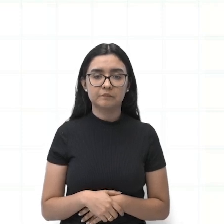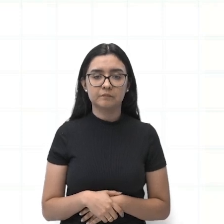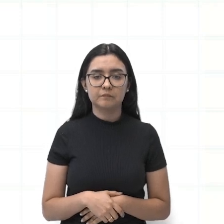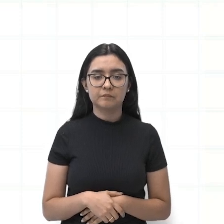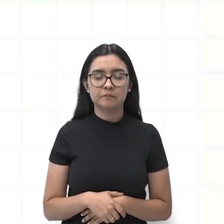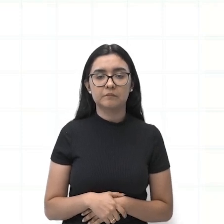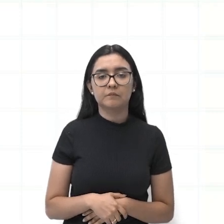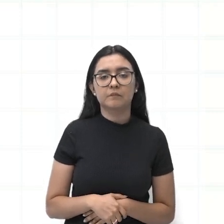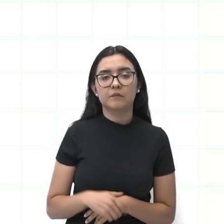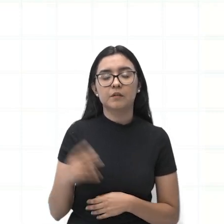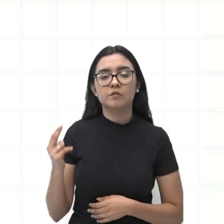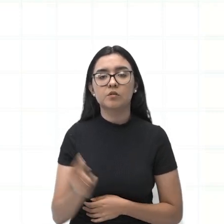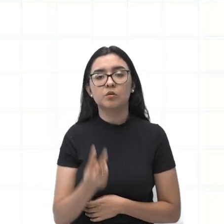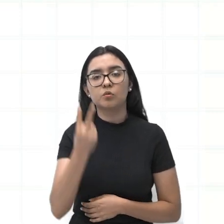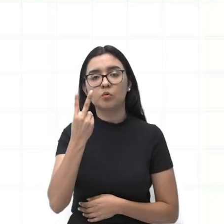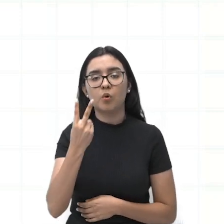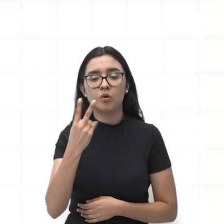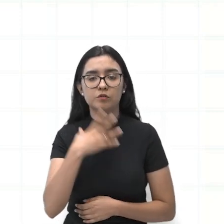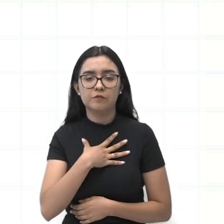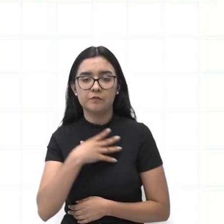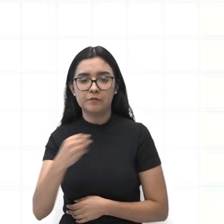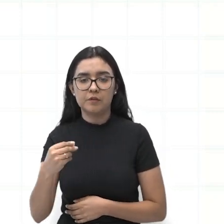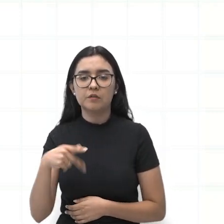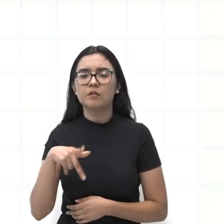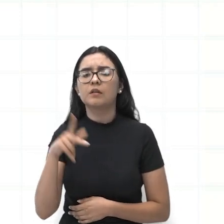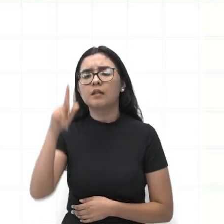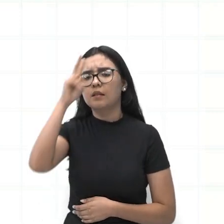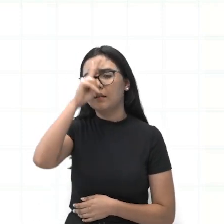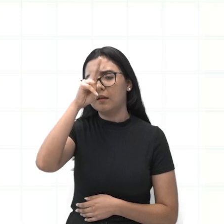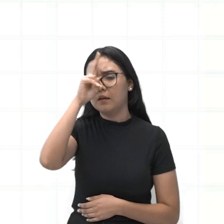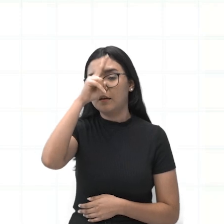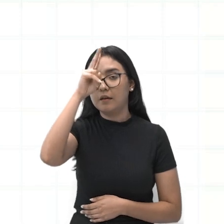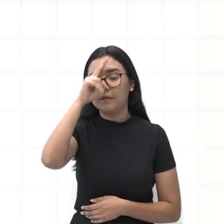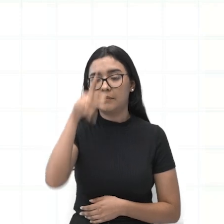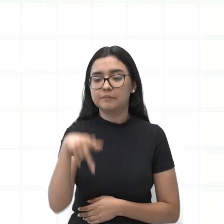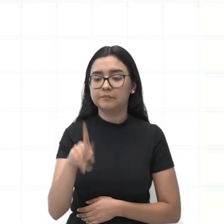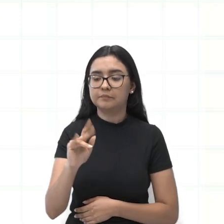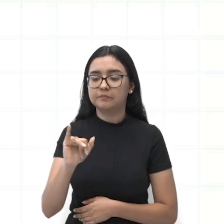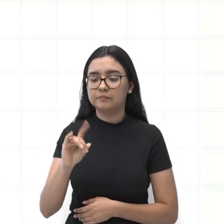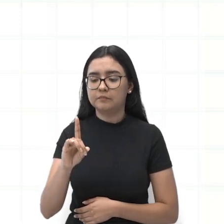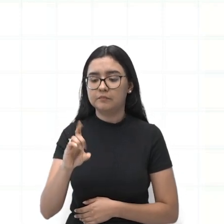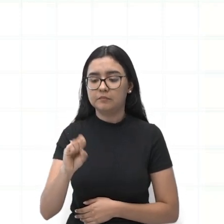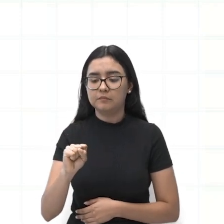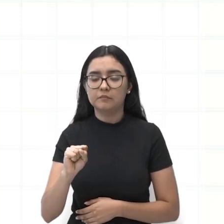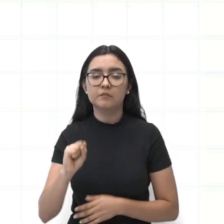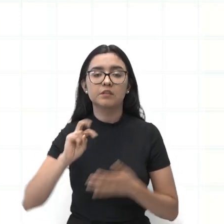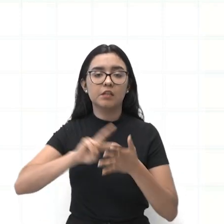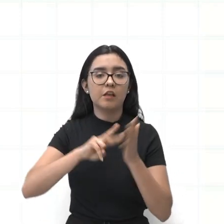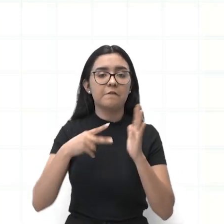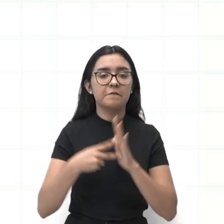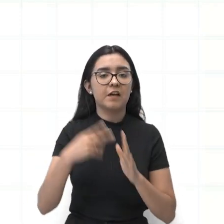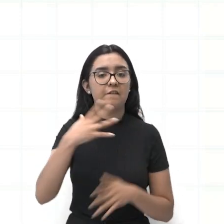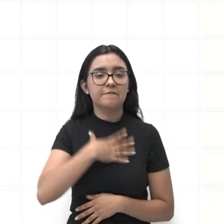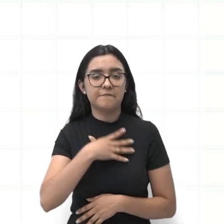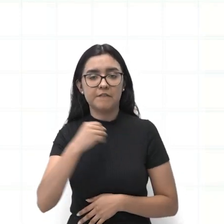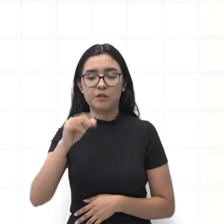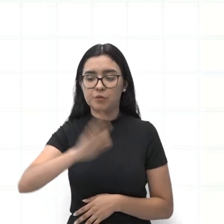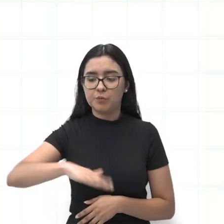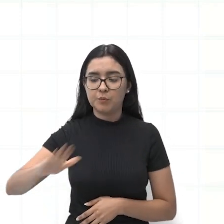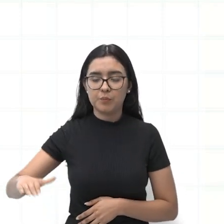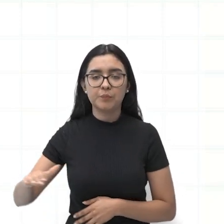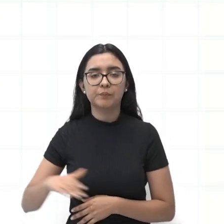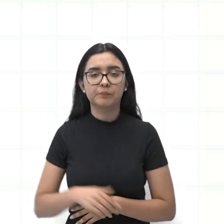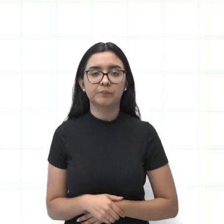2 kids. E nossas 2 crianças. Lembra da palavrinha kids? Então, kids é crianças, né? Filhos, de modo geral, né?